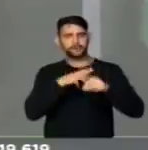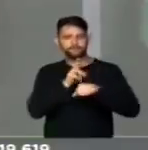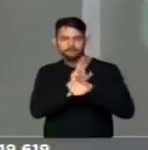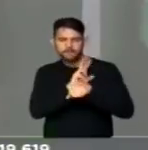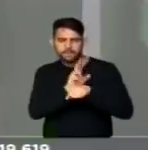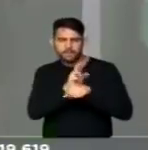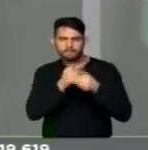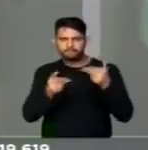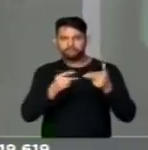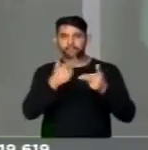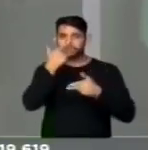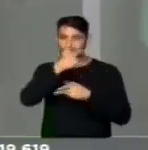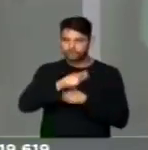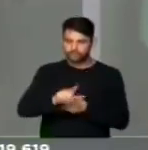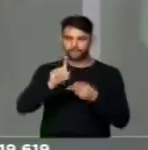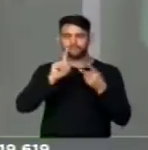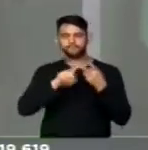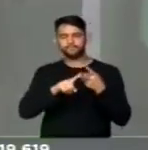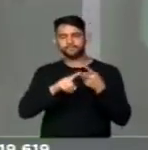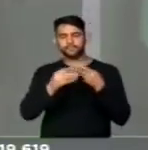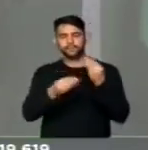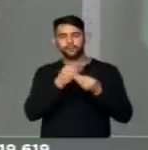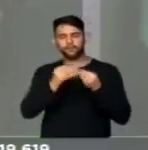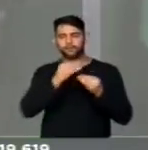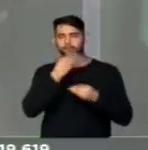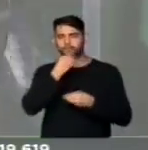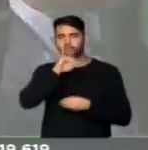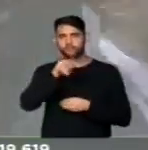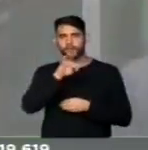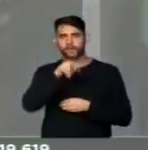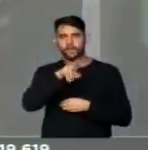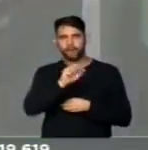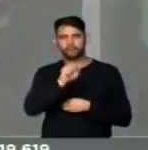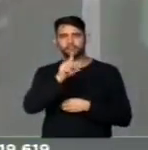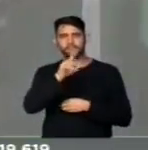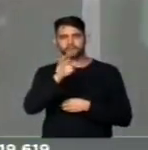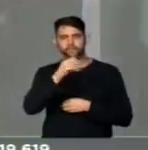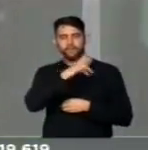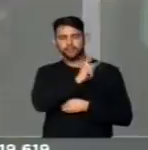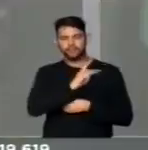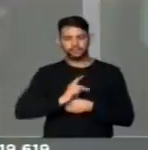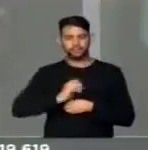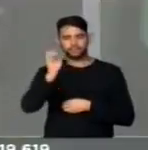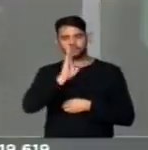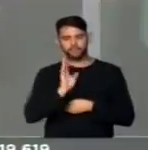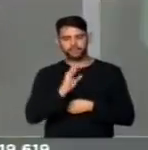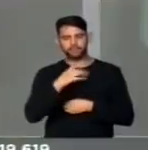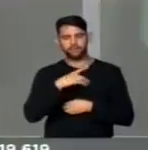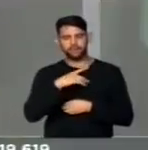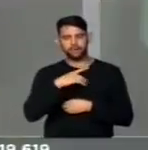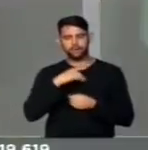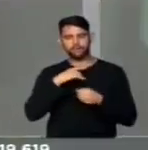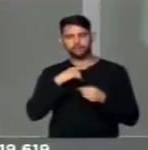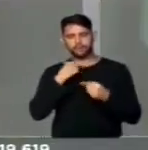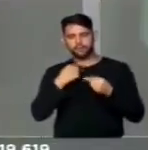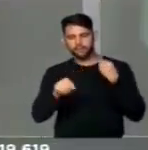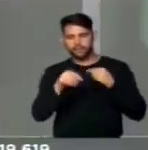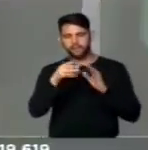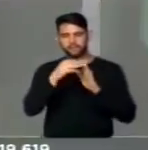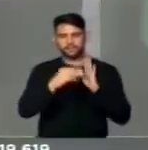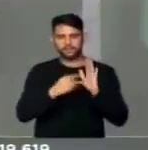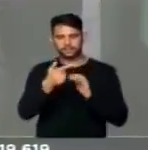auditoria. Novamente, tal como Floriano Peixoto, a Presidente da República, ao editar a medida